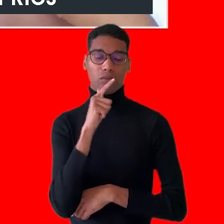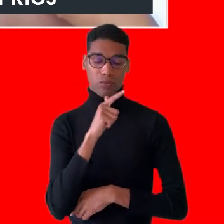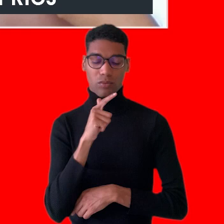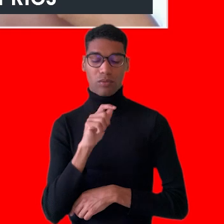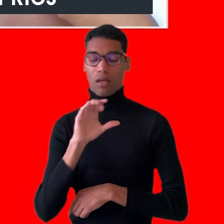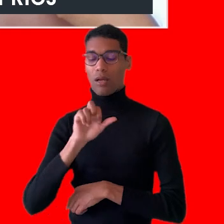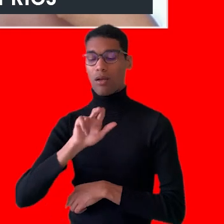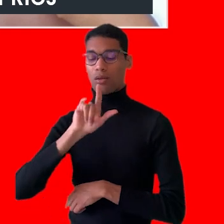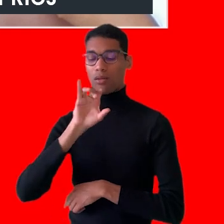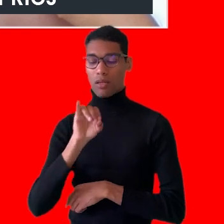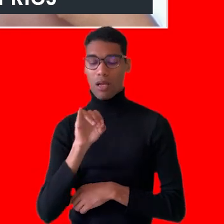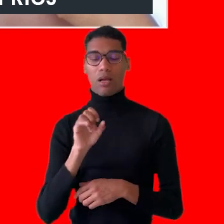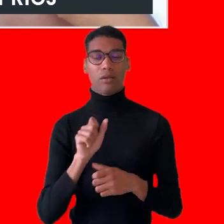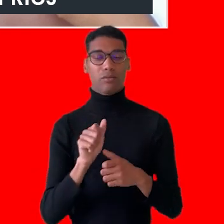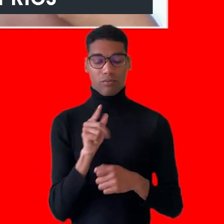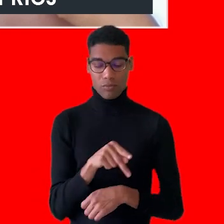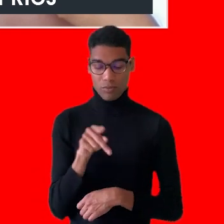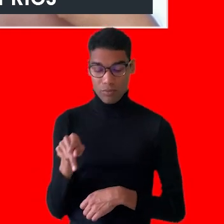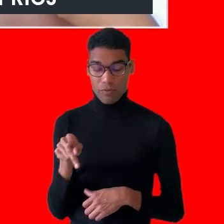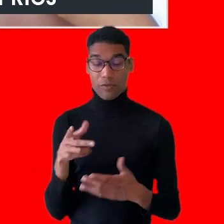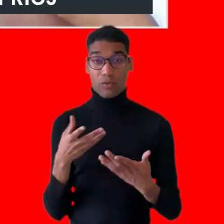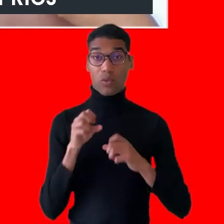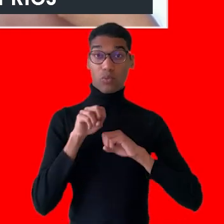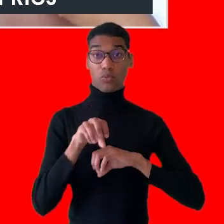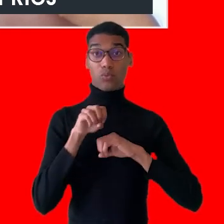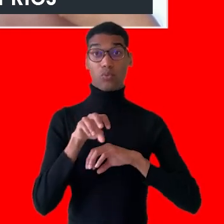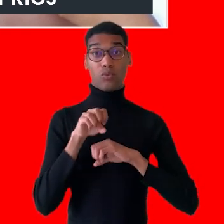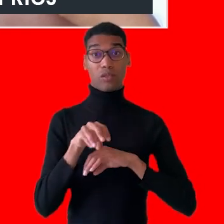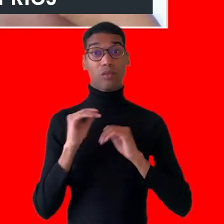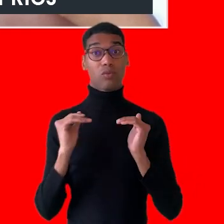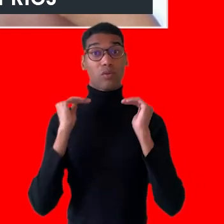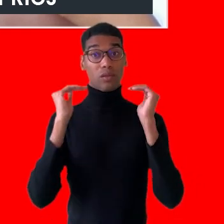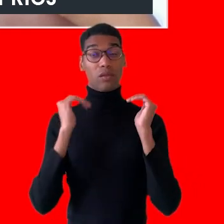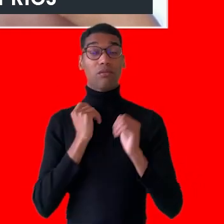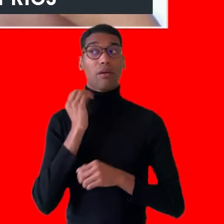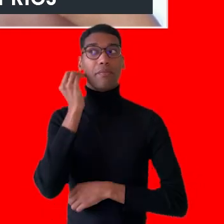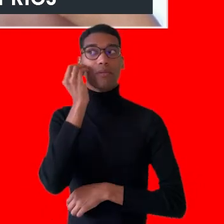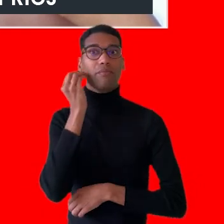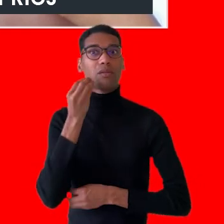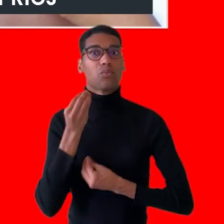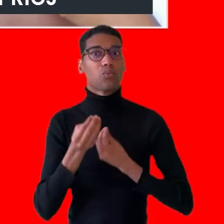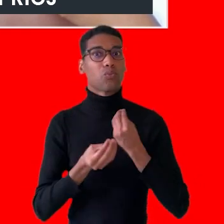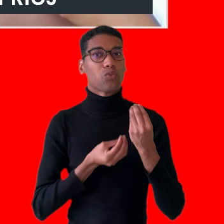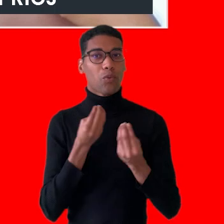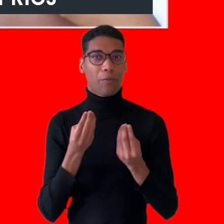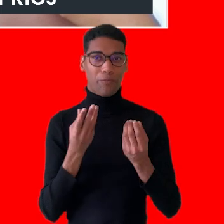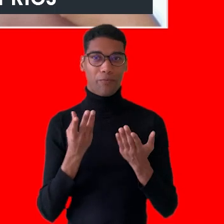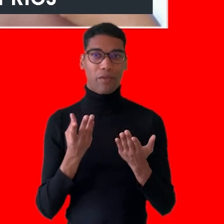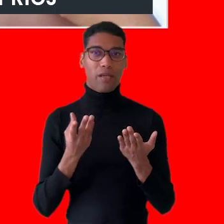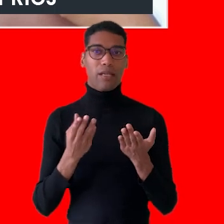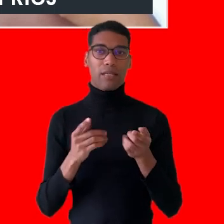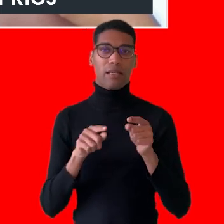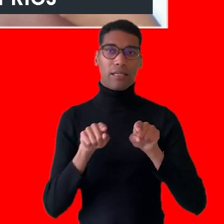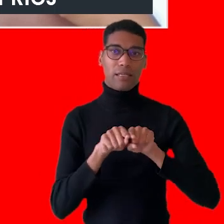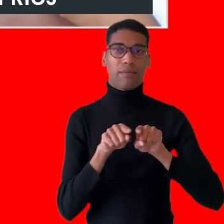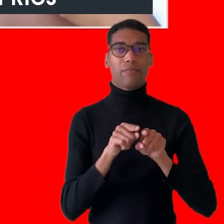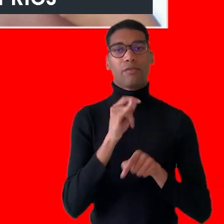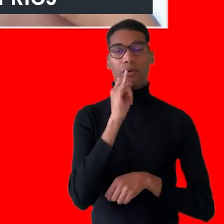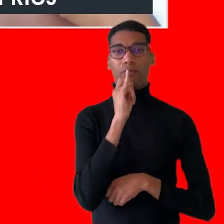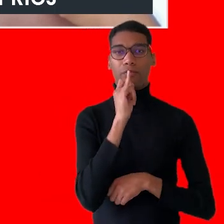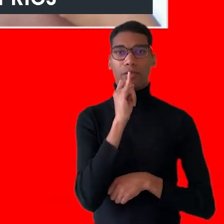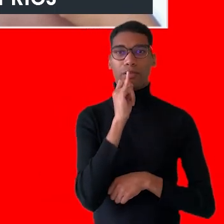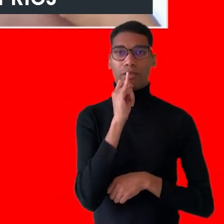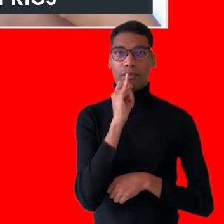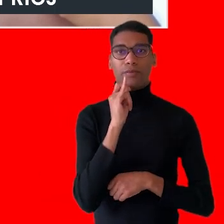ao cargo de professoras do ensino superior, como está sendo essa experiência? E qual é a